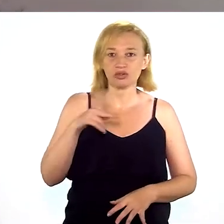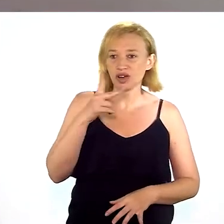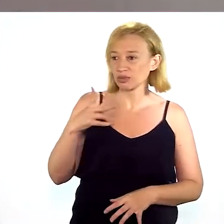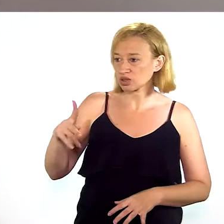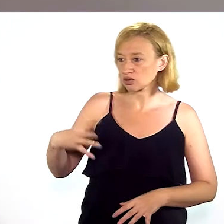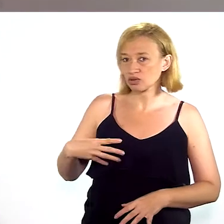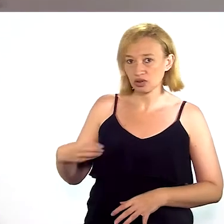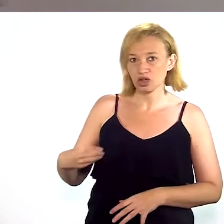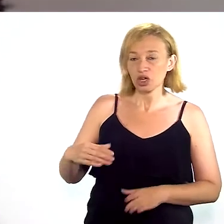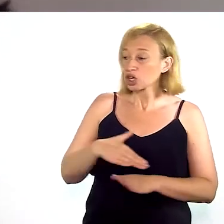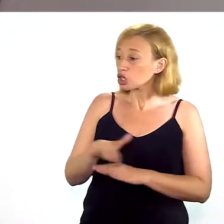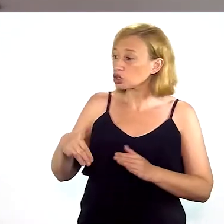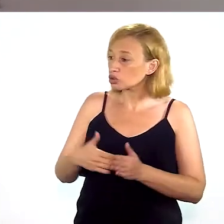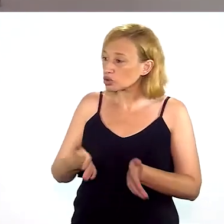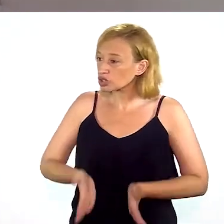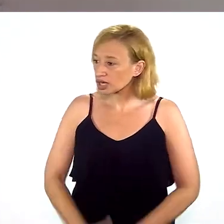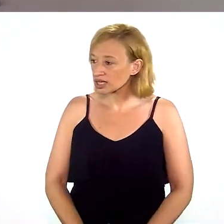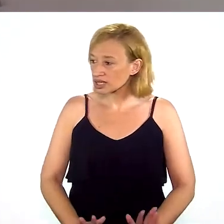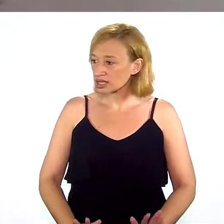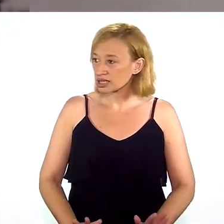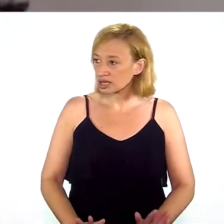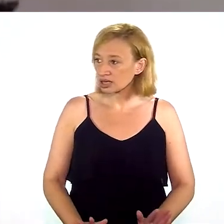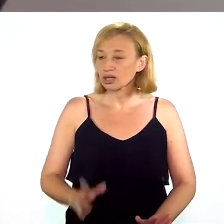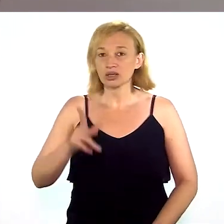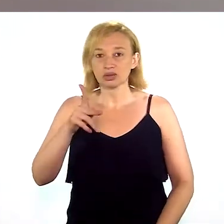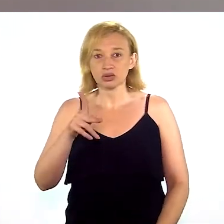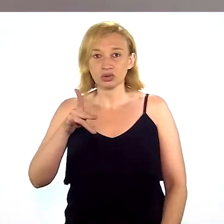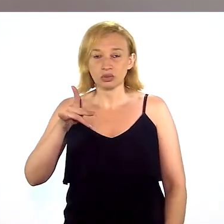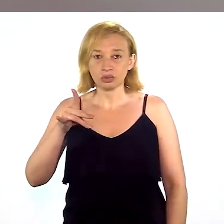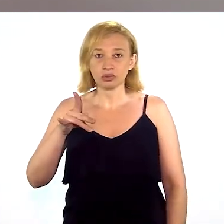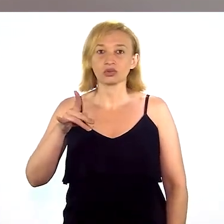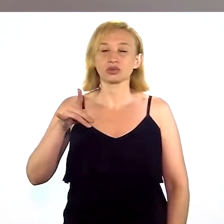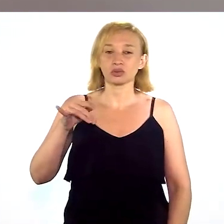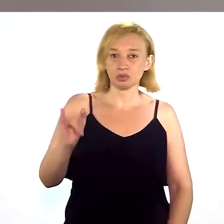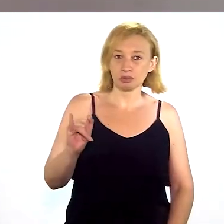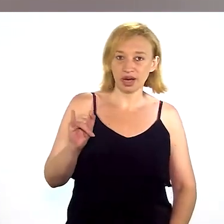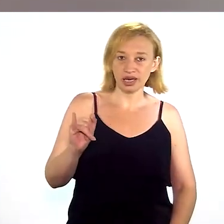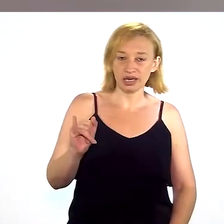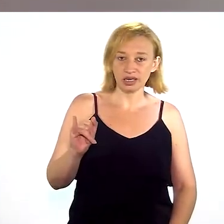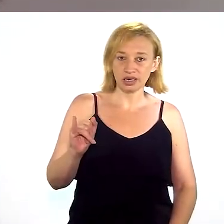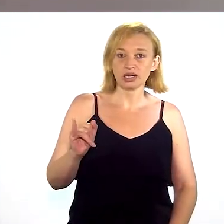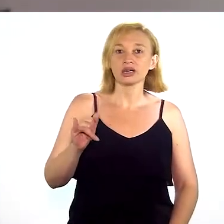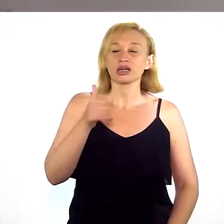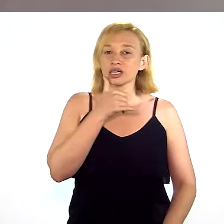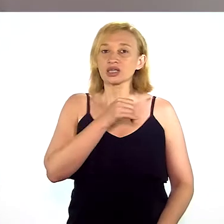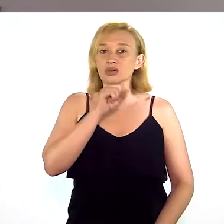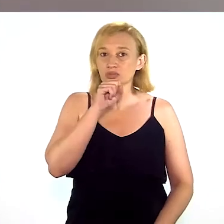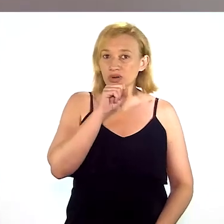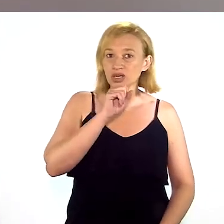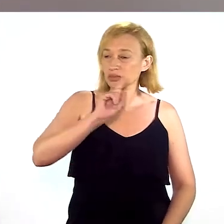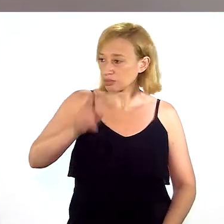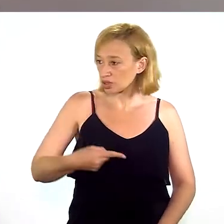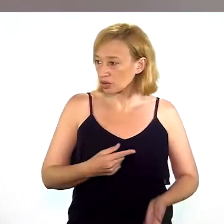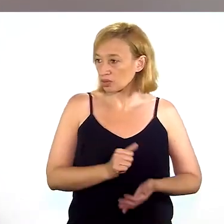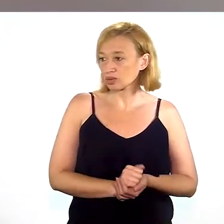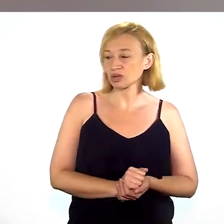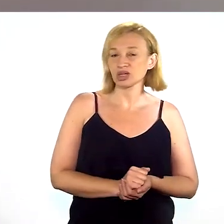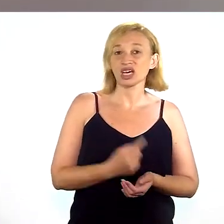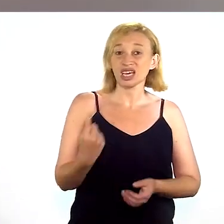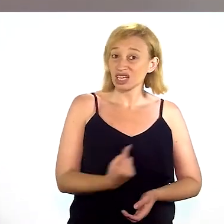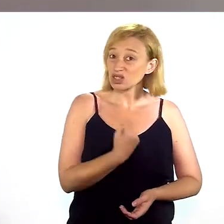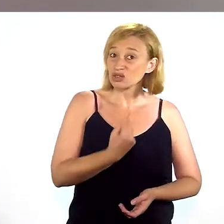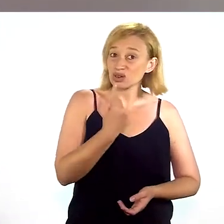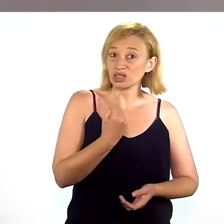Crisóstomo fala para o Camilo que todos nascemos de 1000 pais, todos nascemos filhos de 1000 pais e de 1000